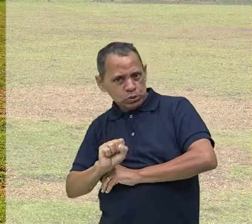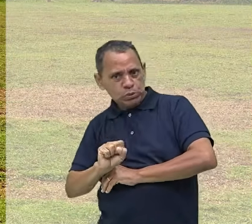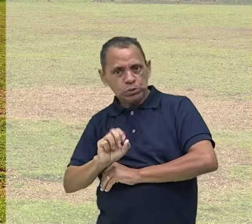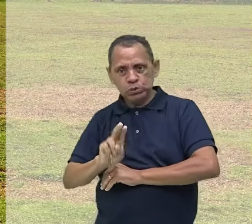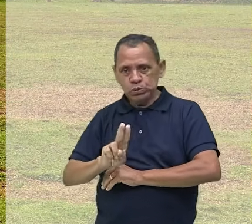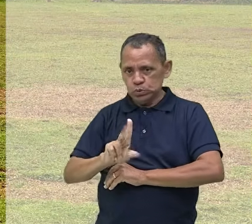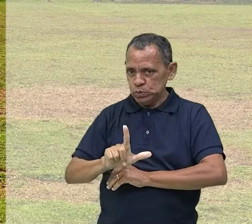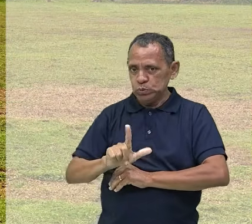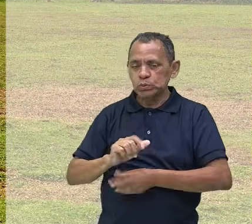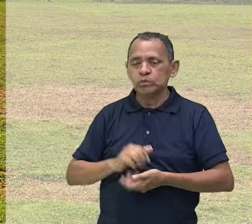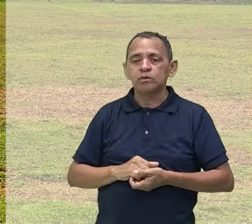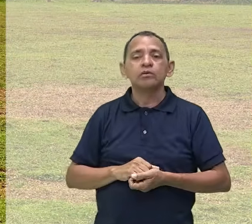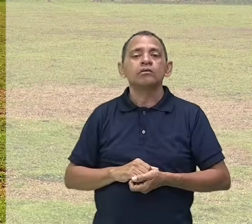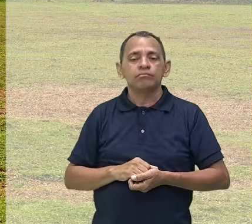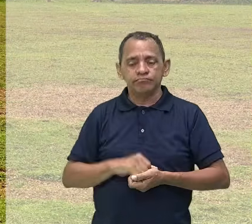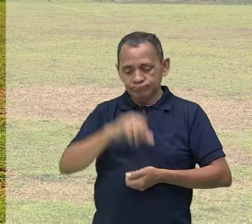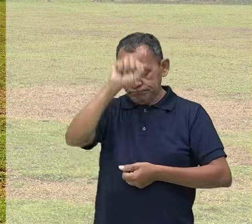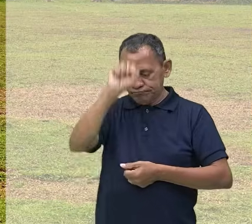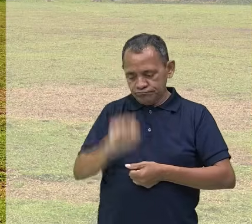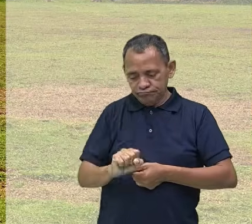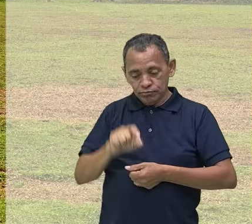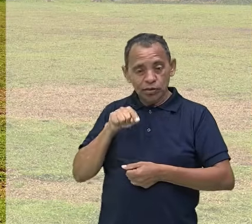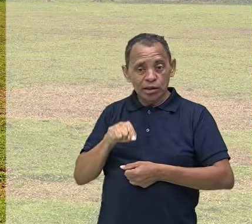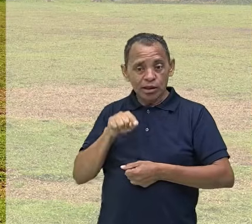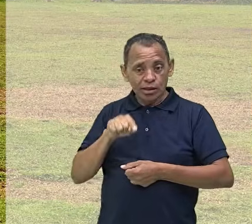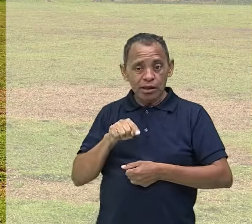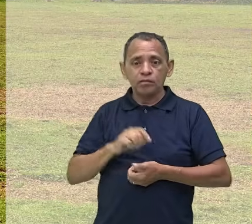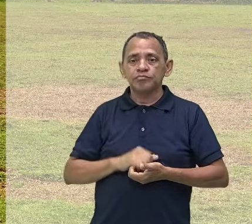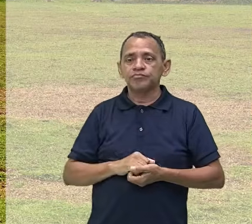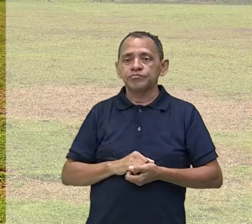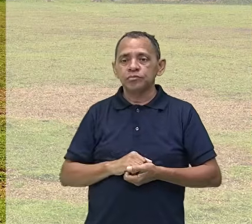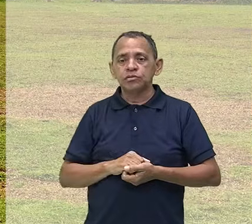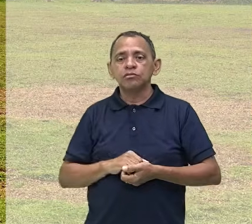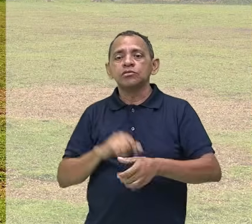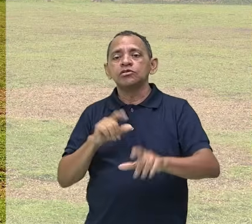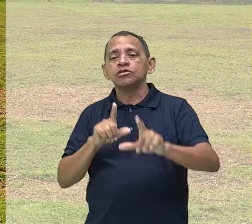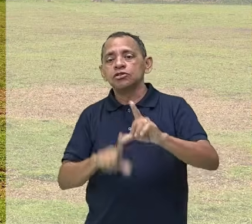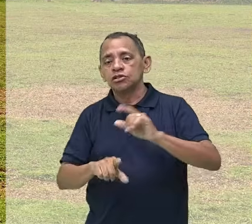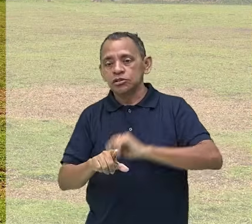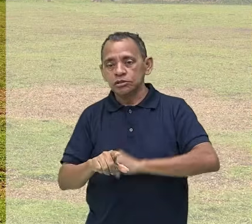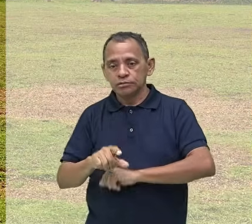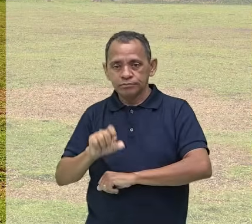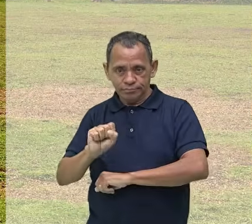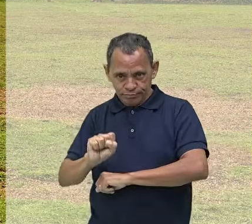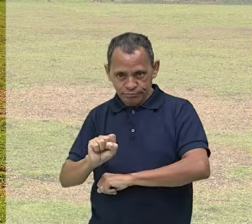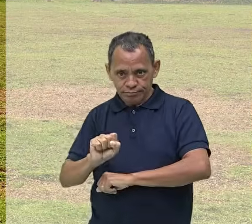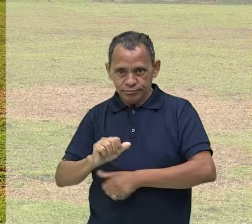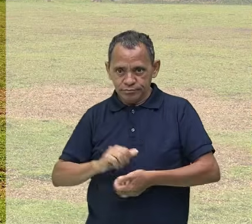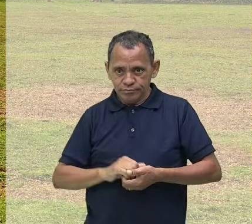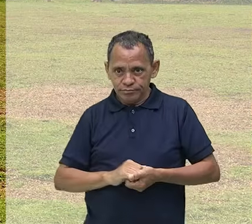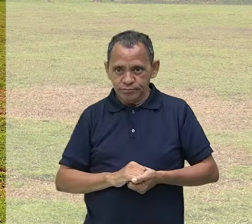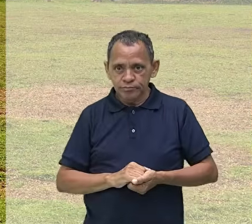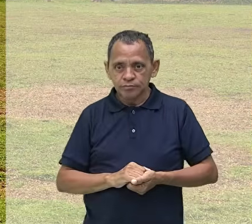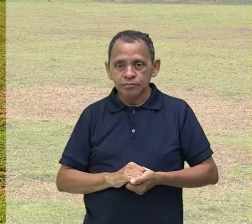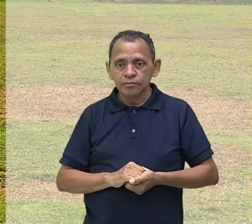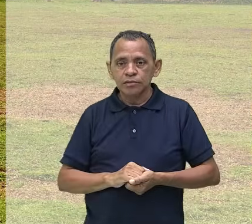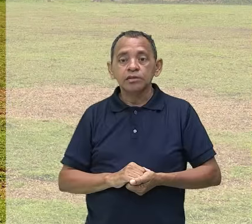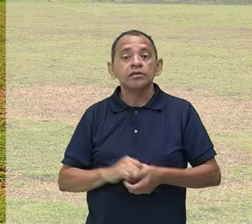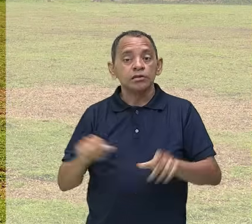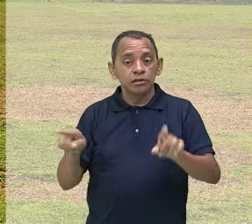teremos o quê? O sul, ponto cardeal sul, com a sigla S, tá? Que também é conhecido como o